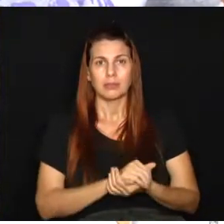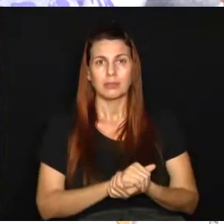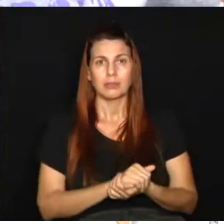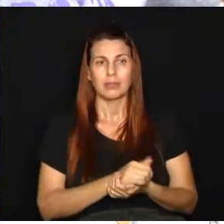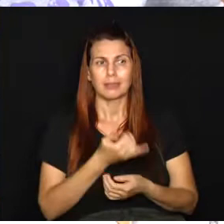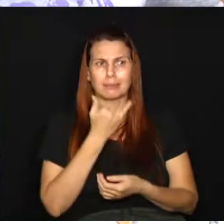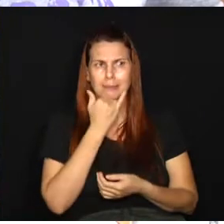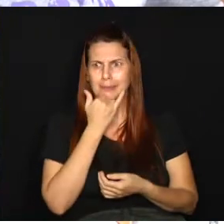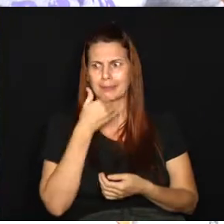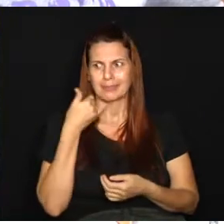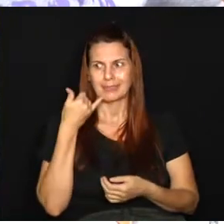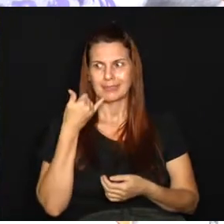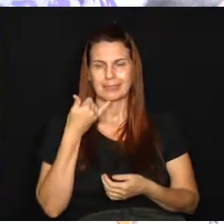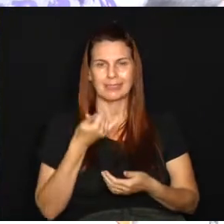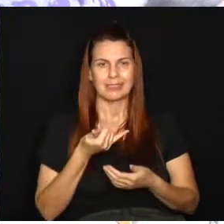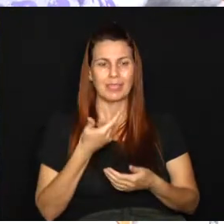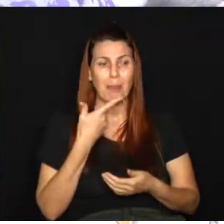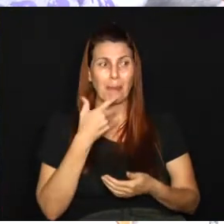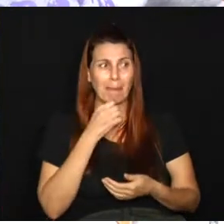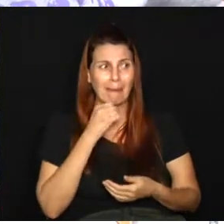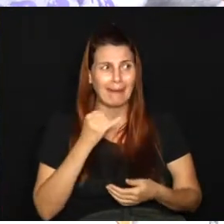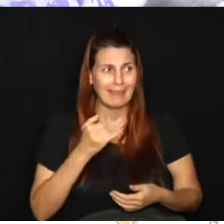Perdão, gente. Meu pai.